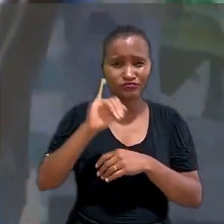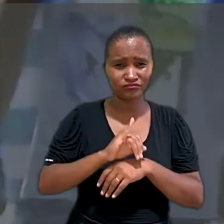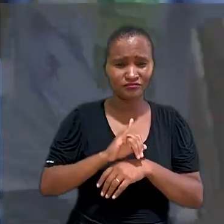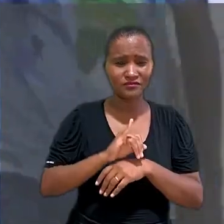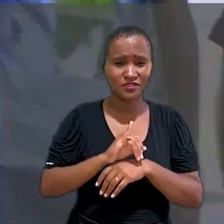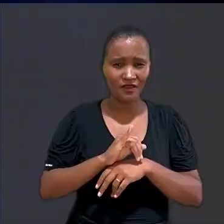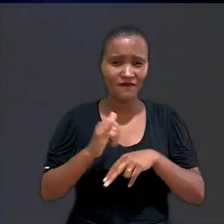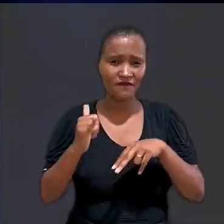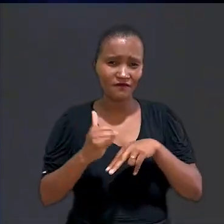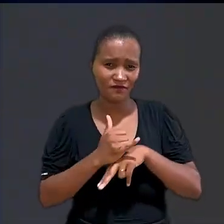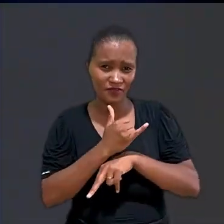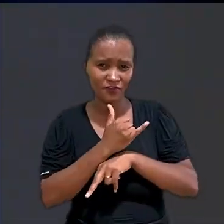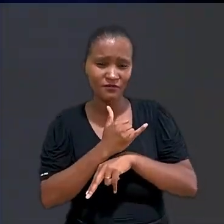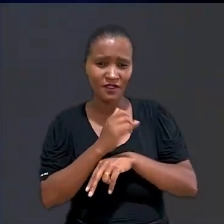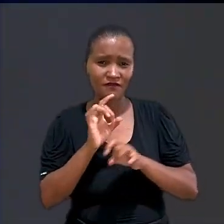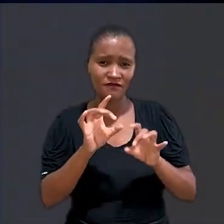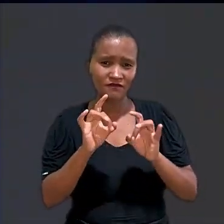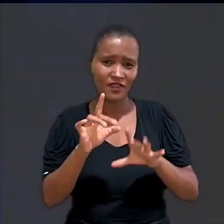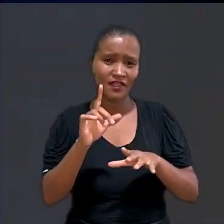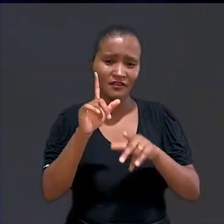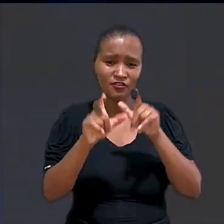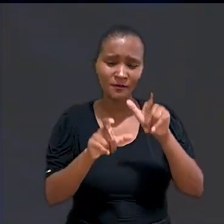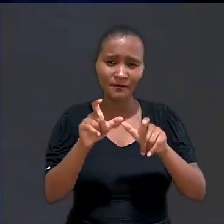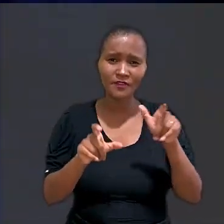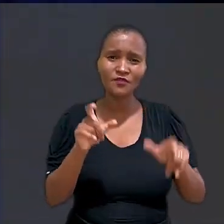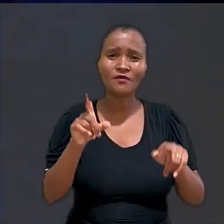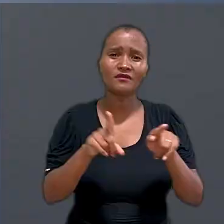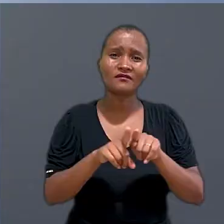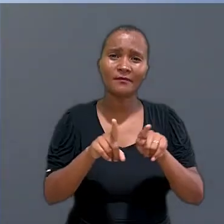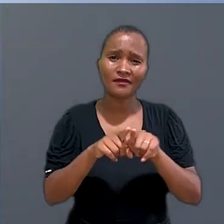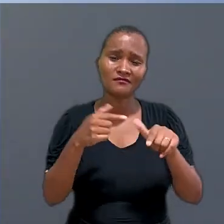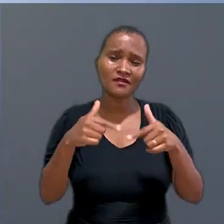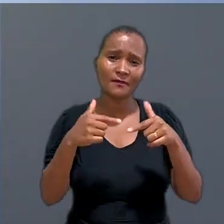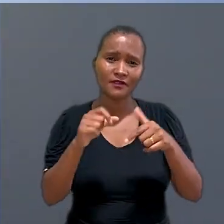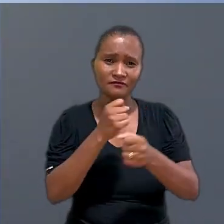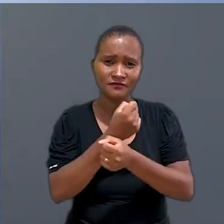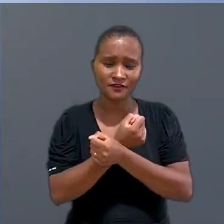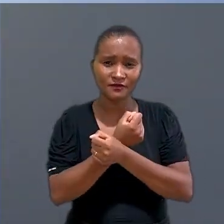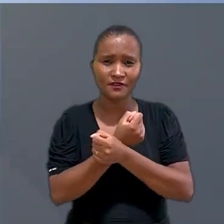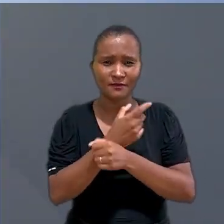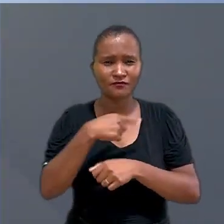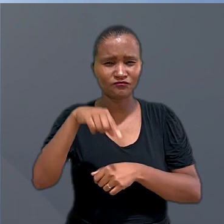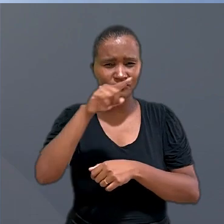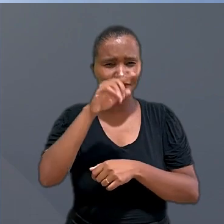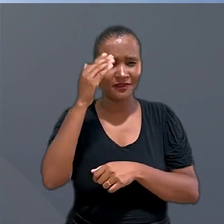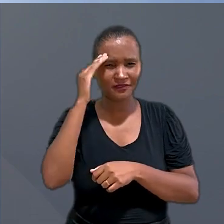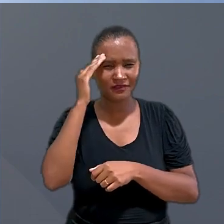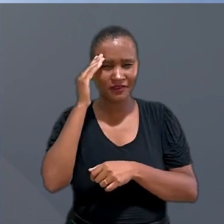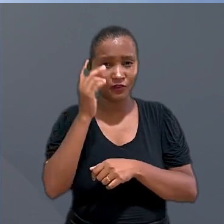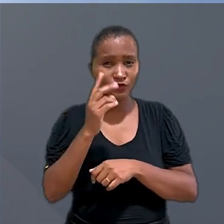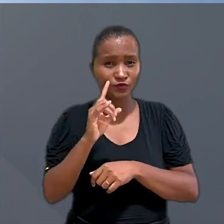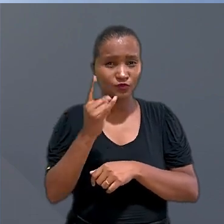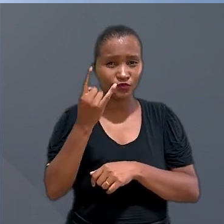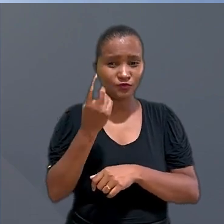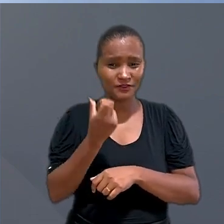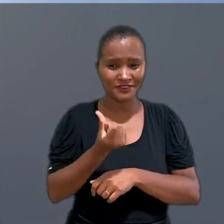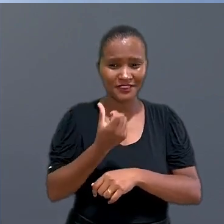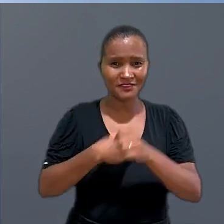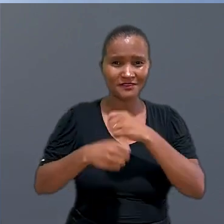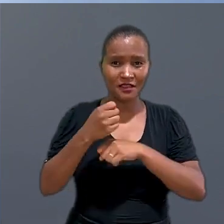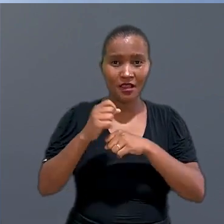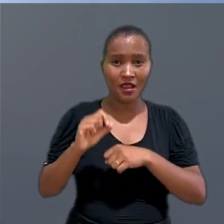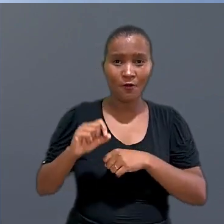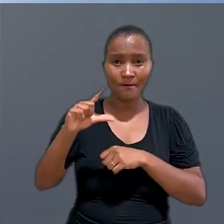de pessoas e do trabalho em condições análogas à escravidão. Para se ter uma ideia, nos últimos 6 anos, houve aumento